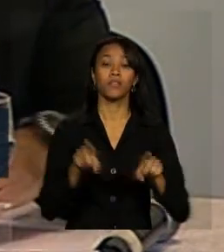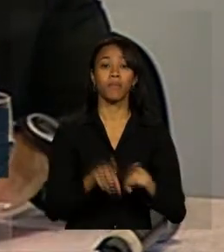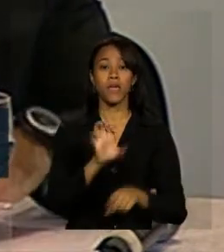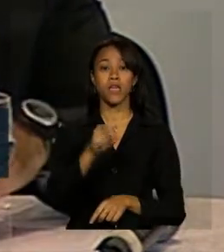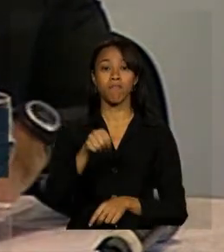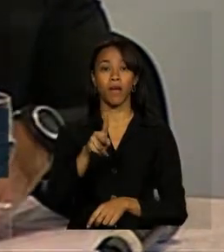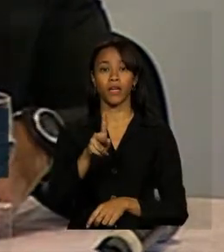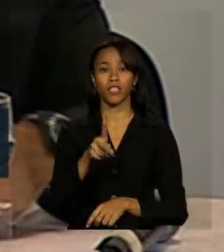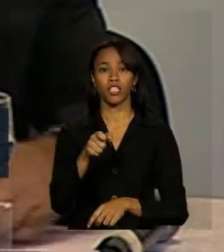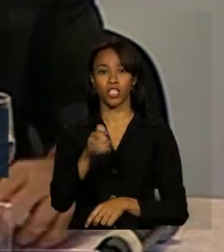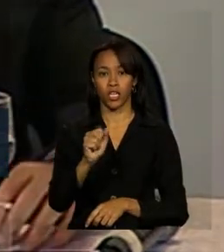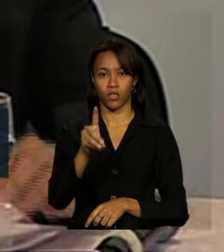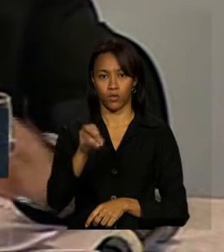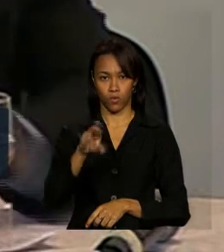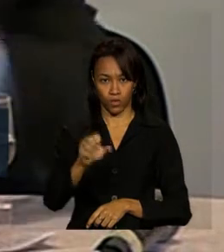outros participantes.